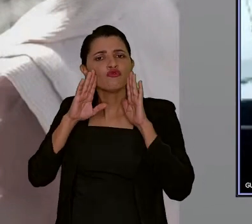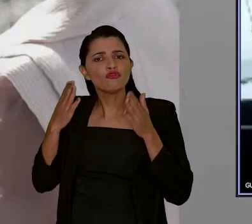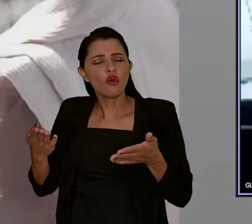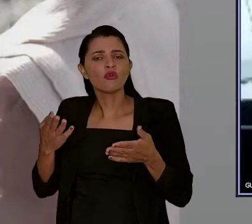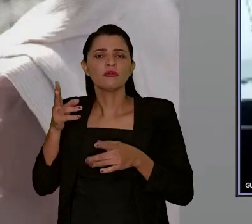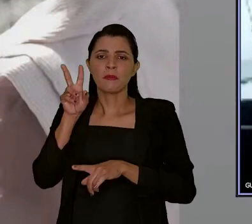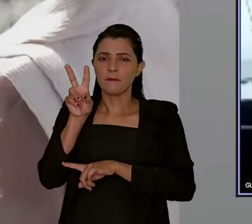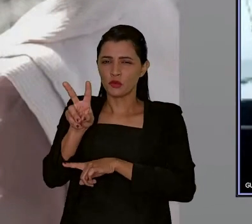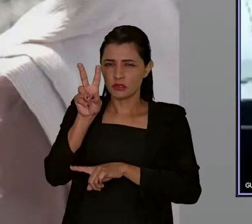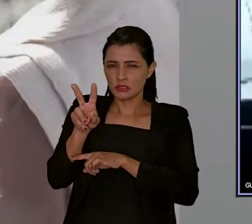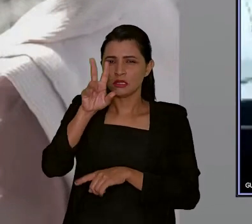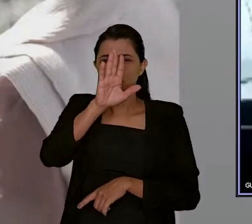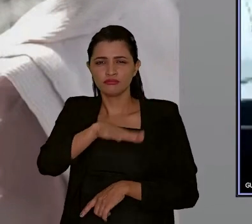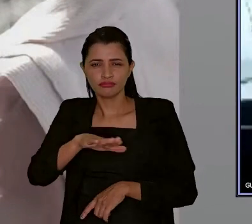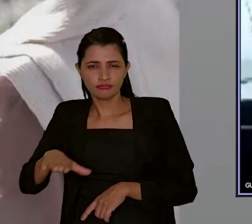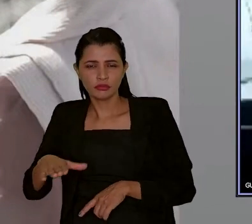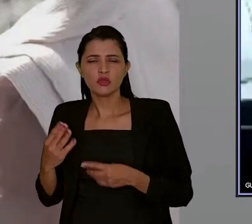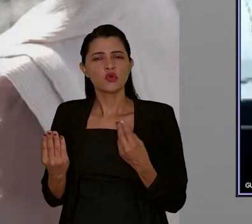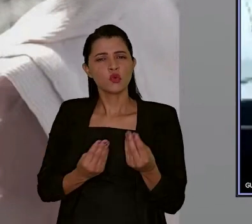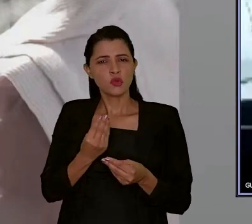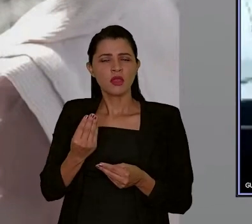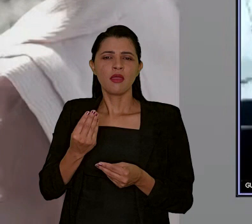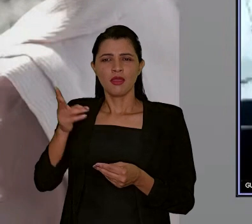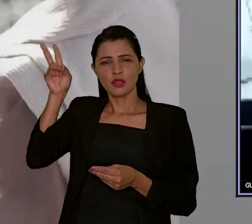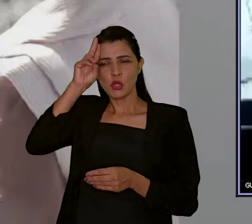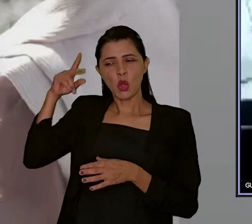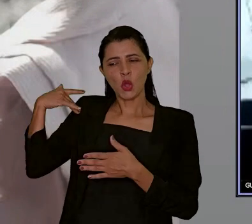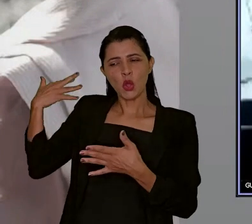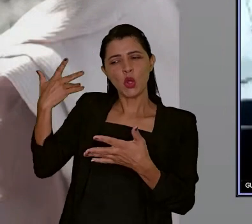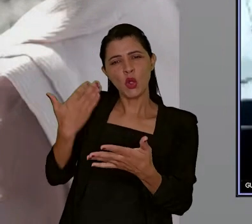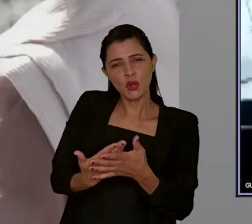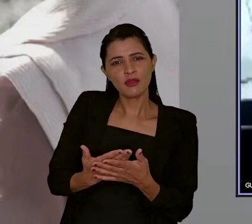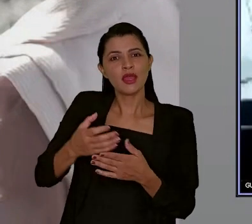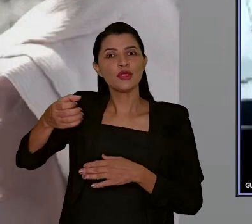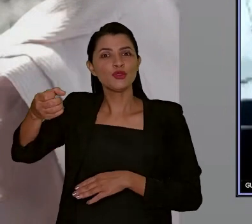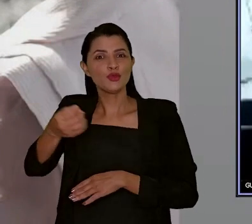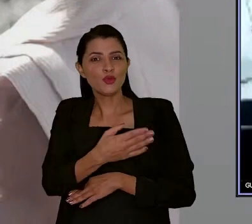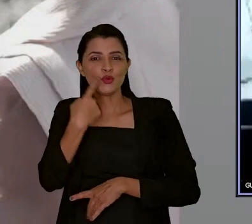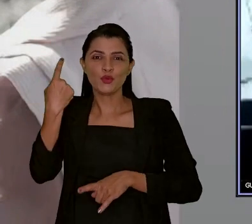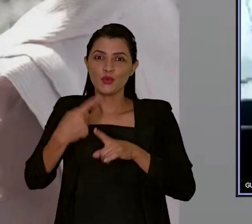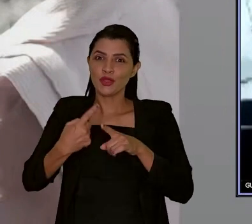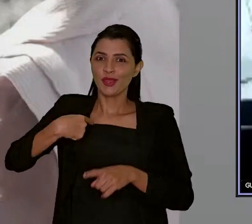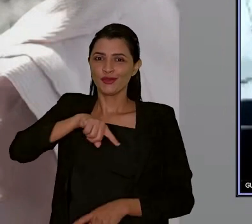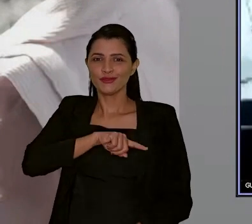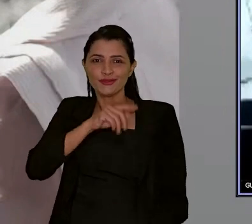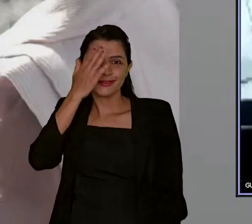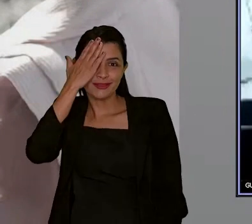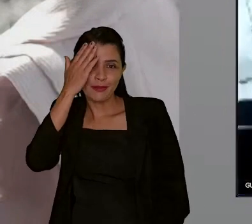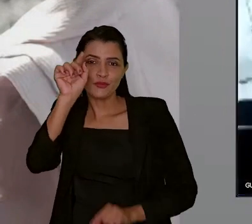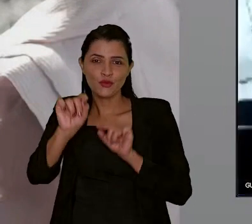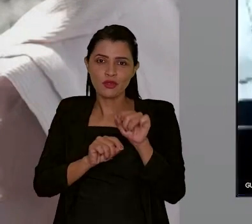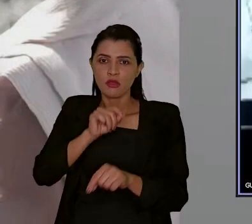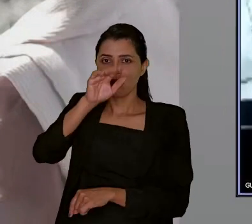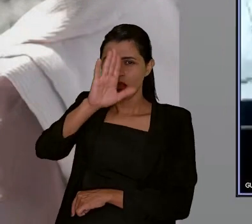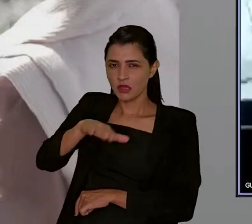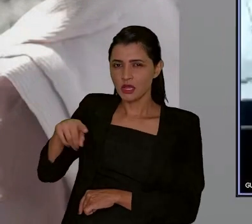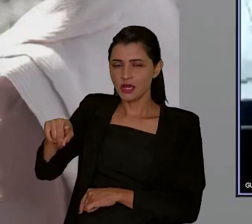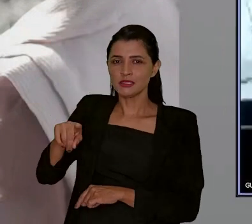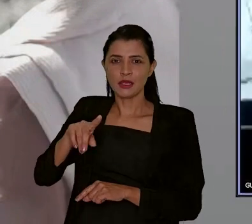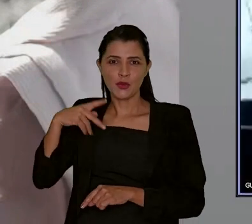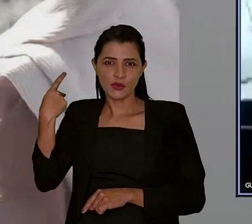criança, historicamente, é relativamente novo, porque nós sabemos que a criança, até por força do seu desenvolvimento